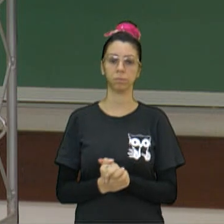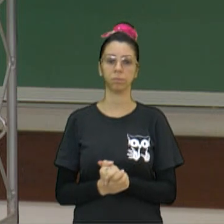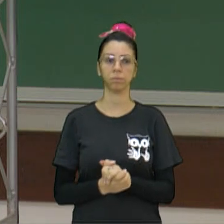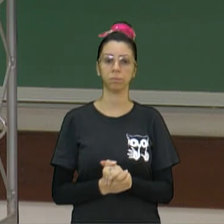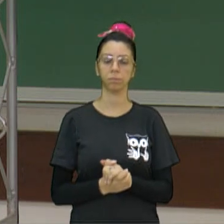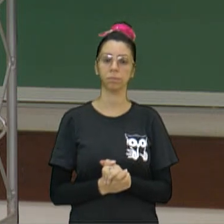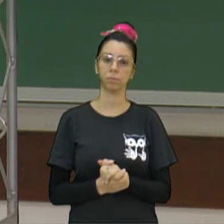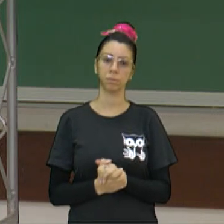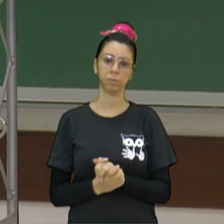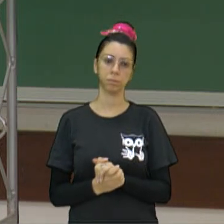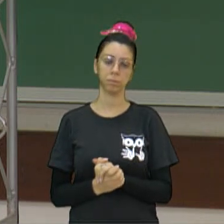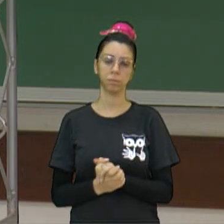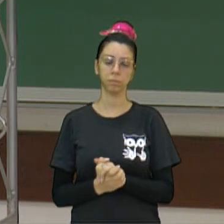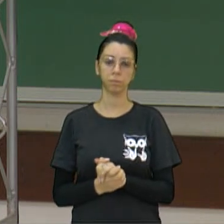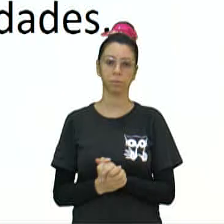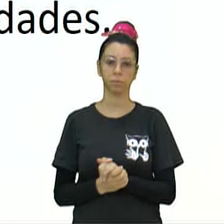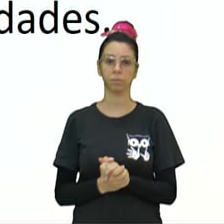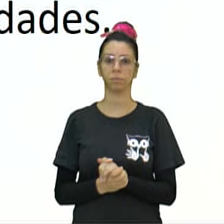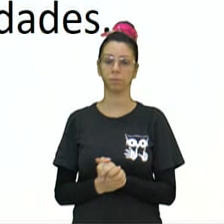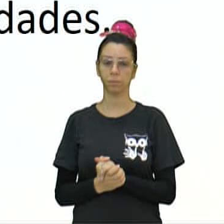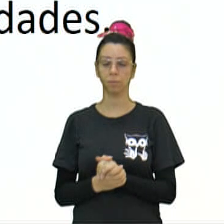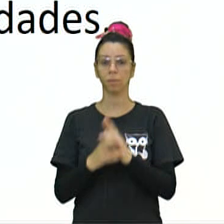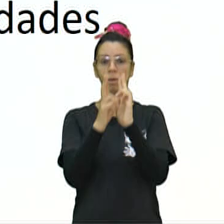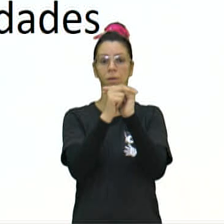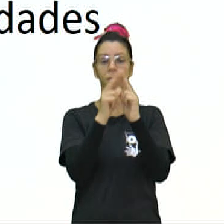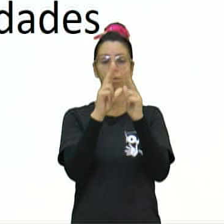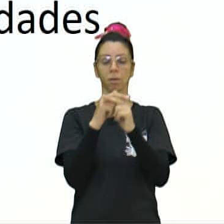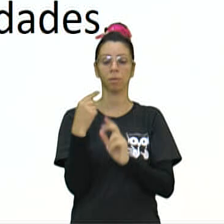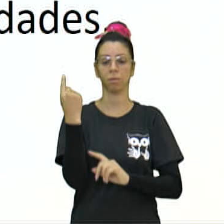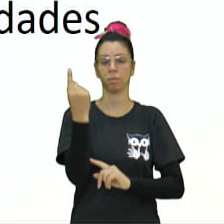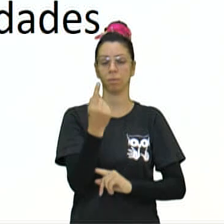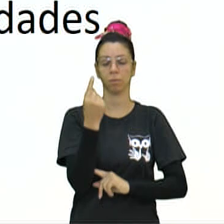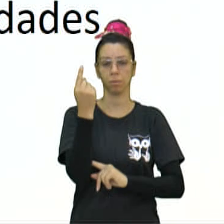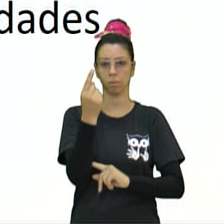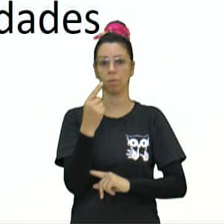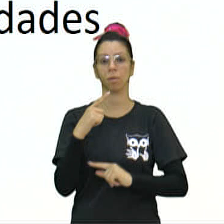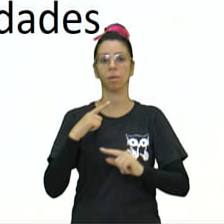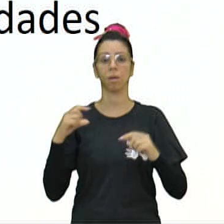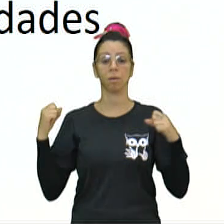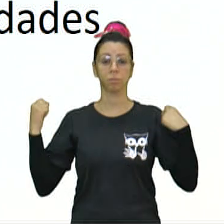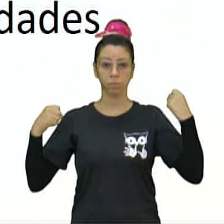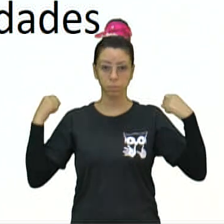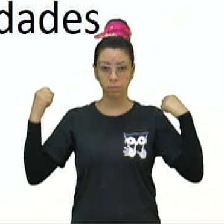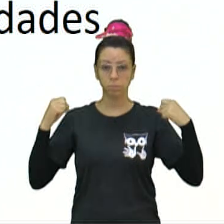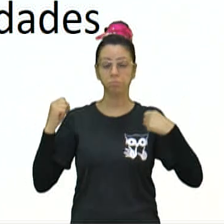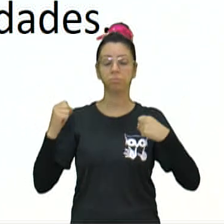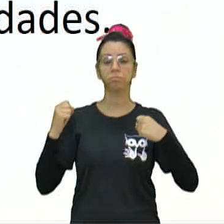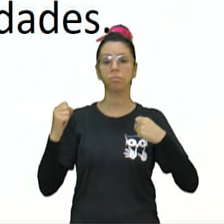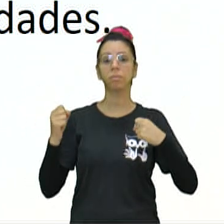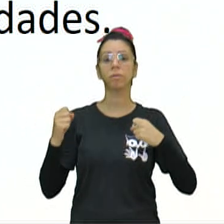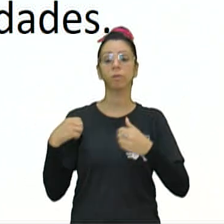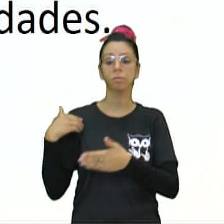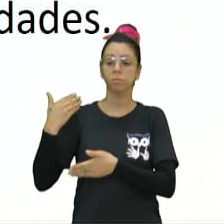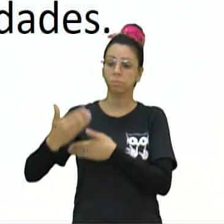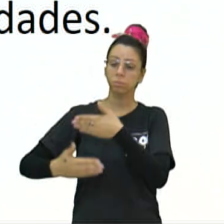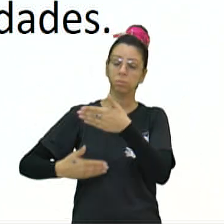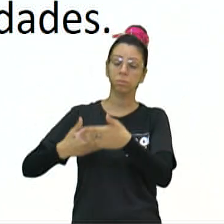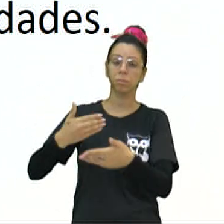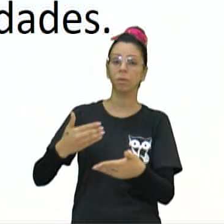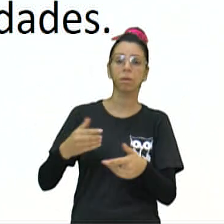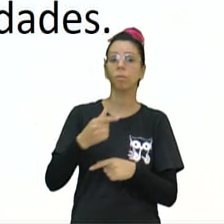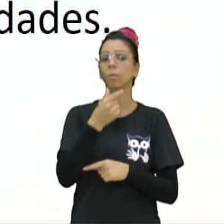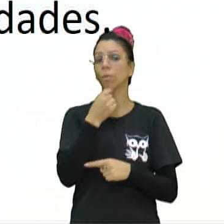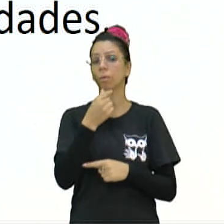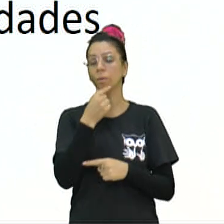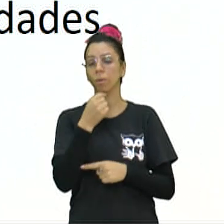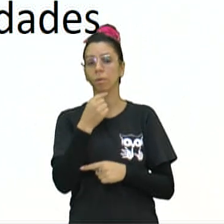No Pilates solo, originalmente foram desenvolvidos exercícios pelo próprio criador, né, Joseph Pilates, que eram realizados